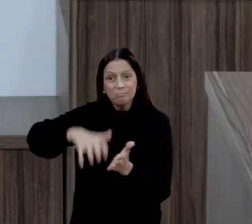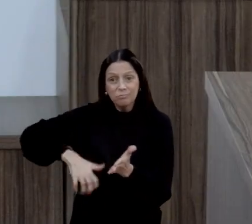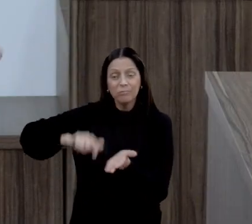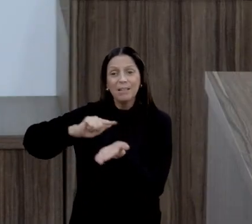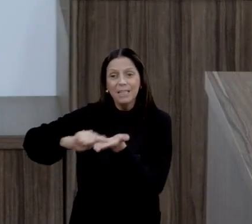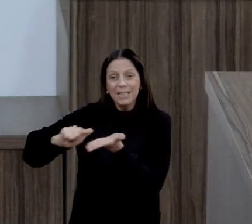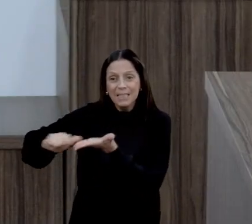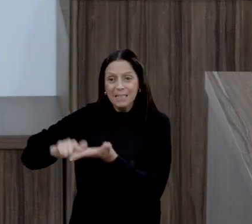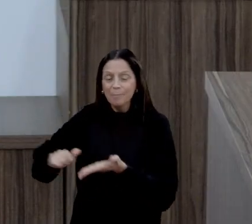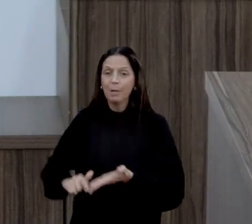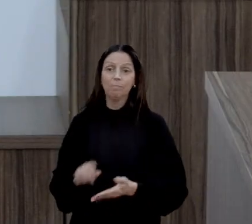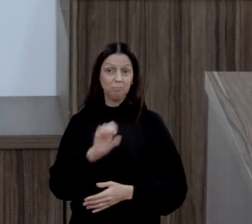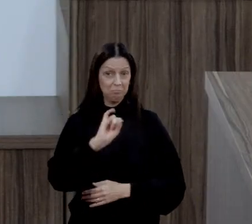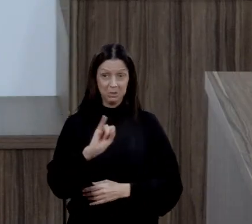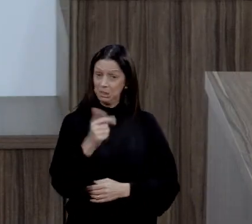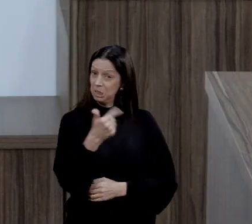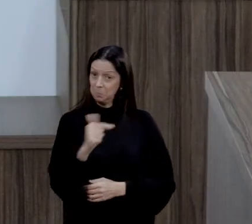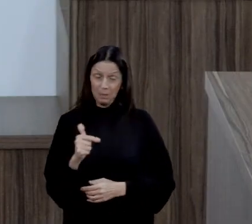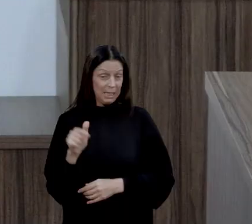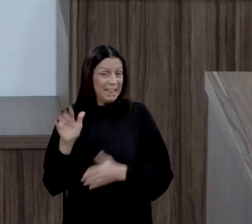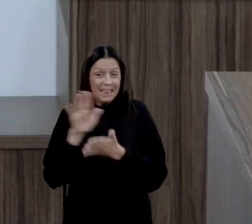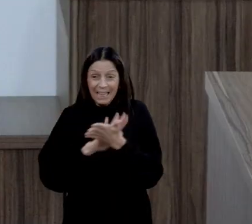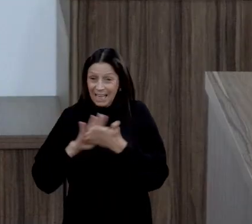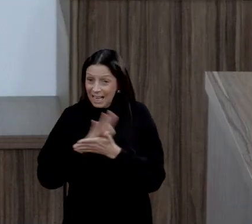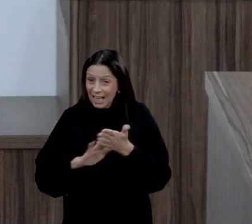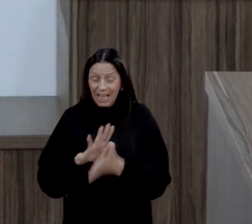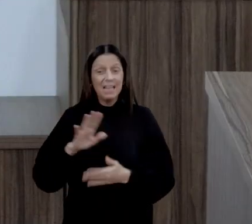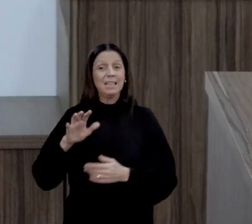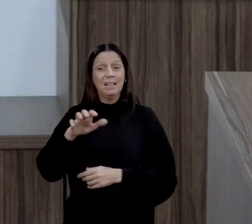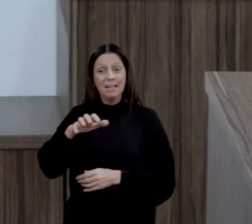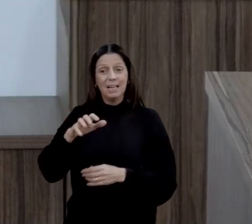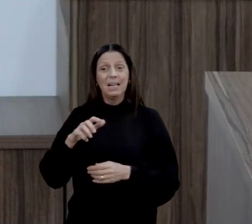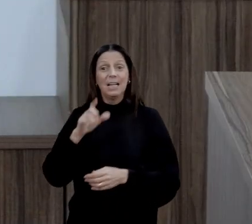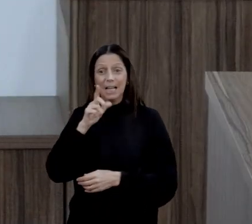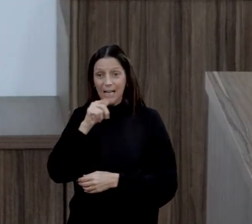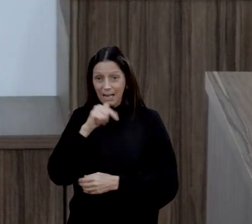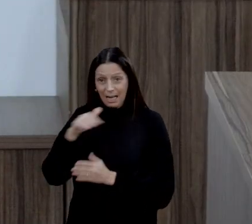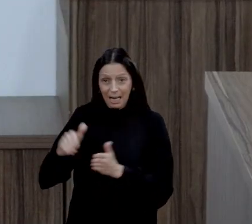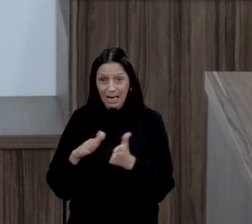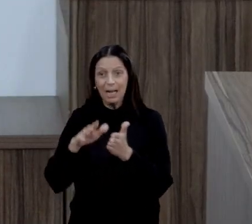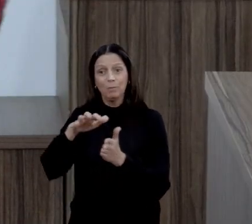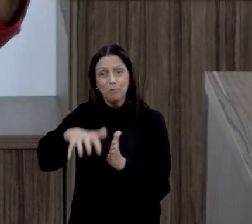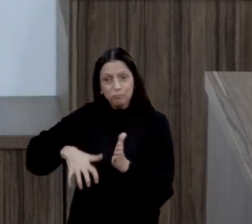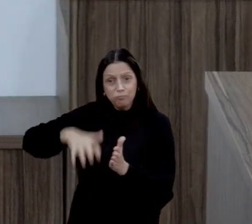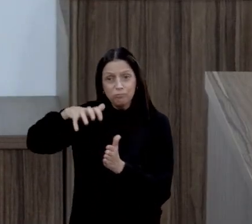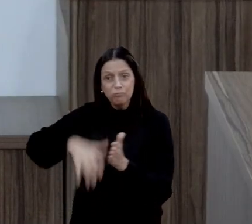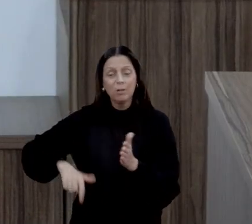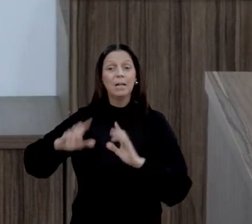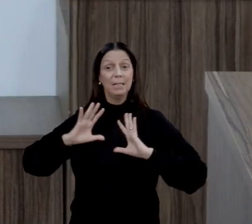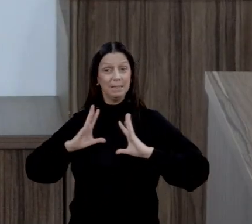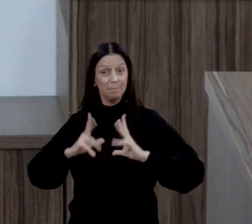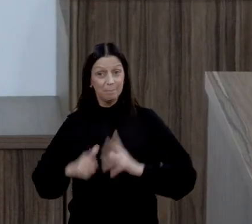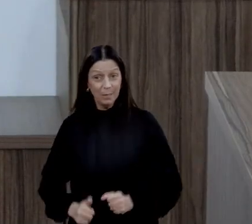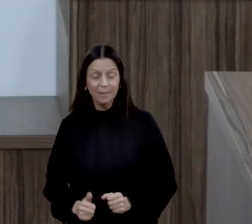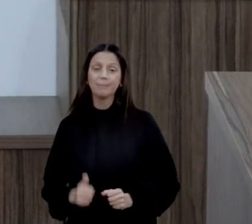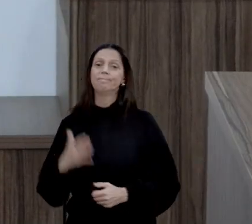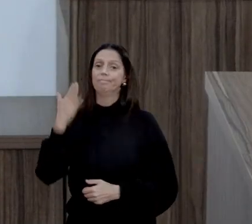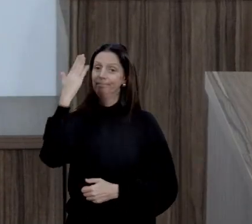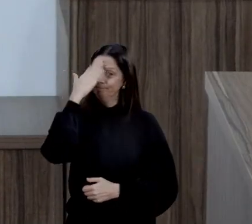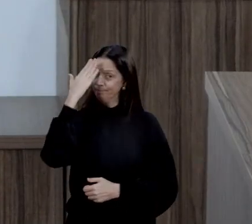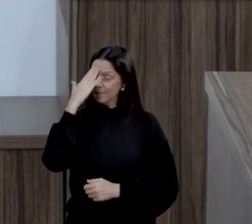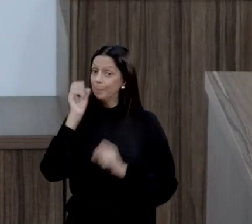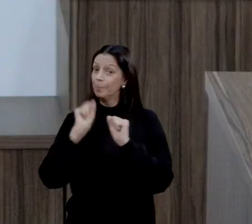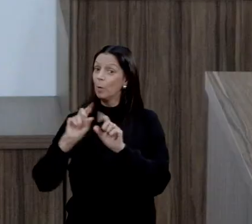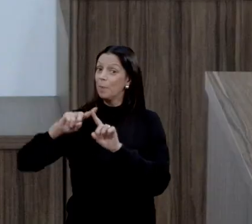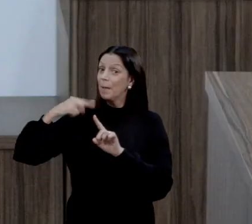obviamente, a gente sabe quais serão as consequências, principalmente se confirmar aí as previsões aí do El Niño, enfim, toda a situação aí. São famílias que